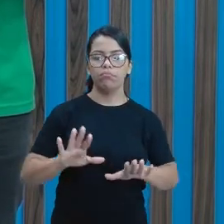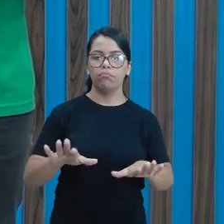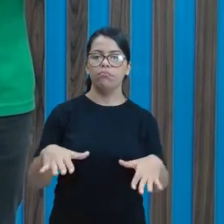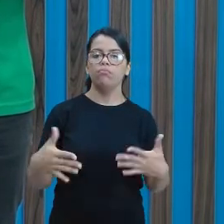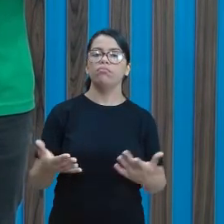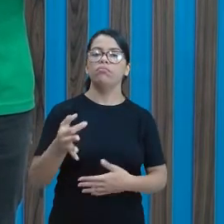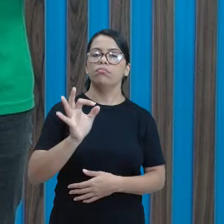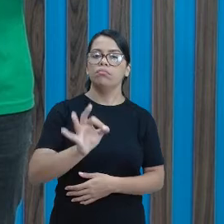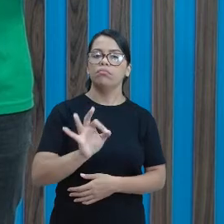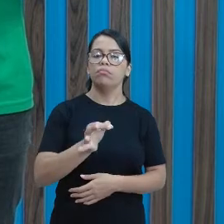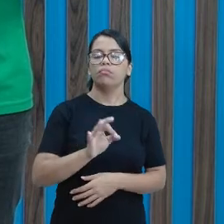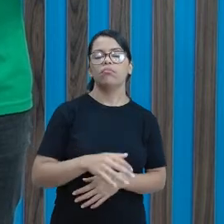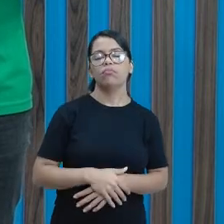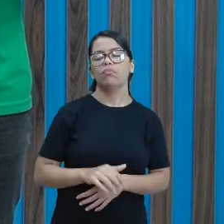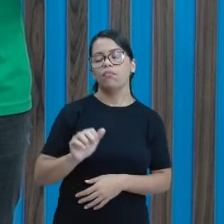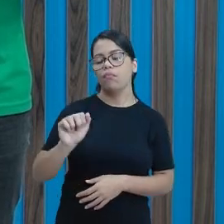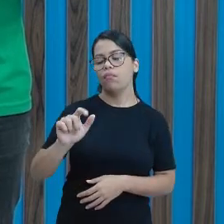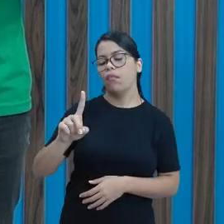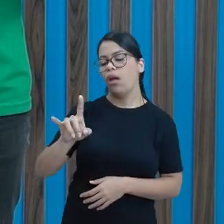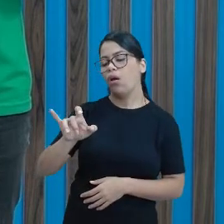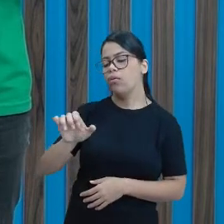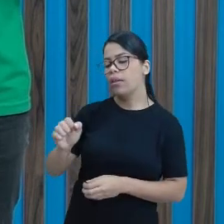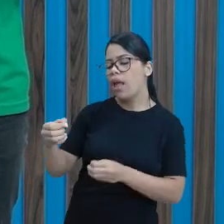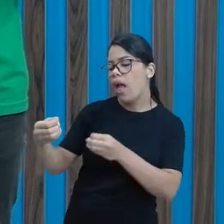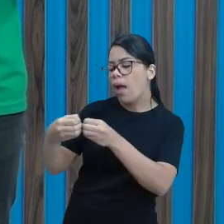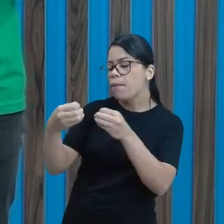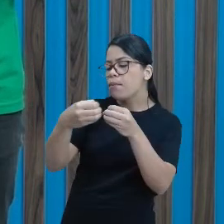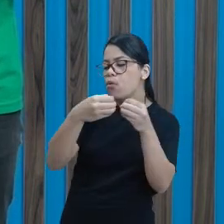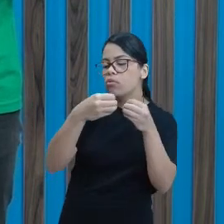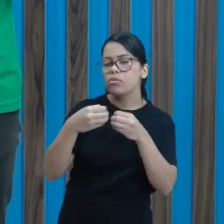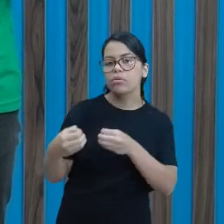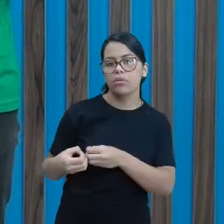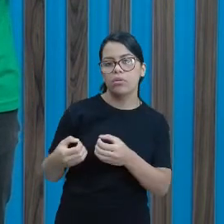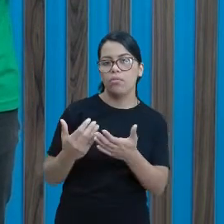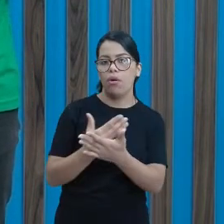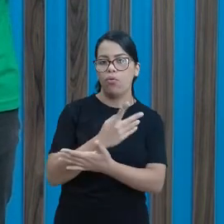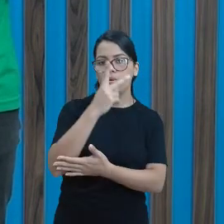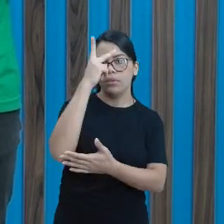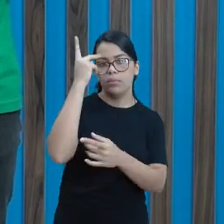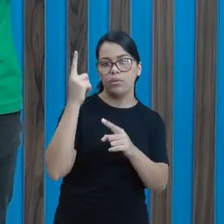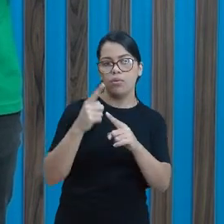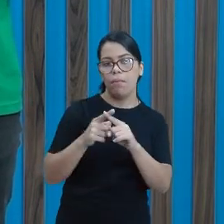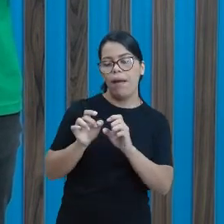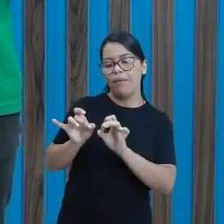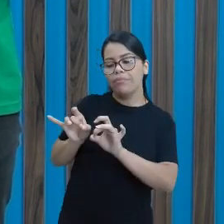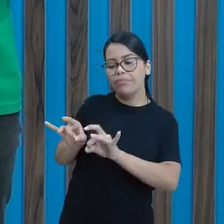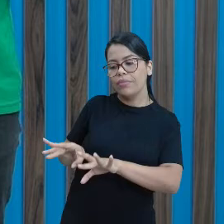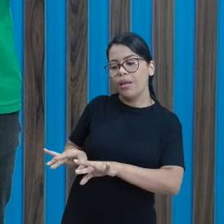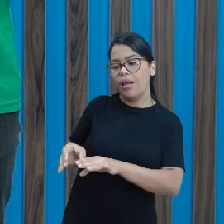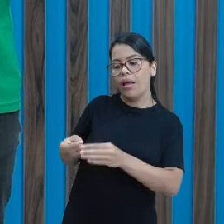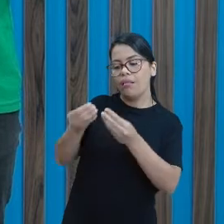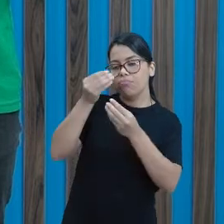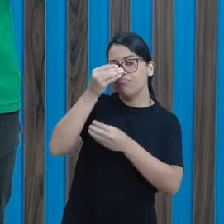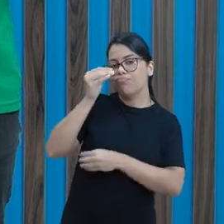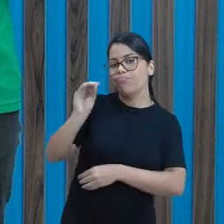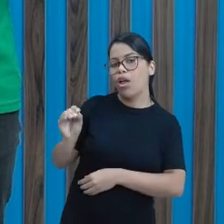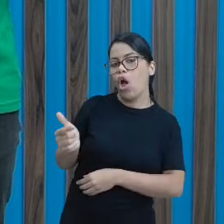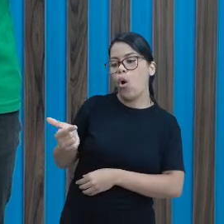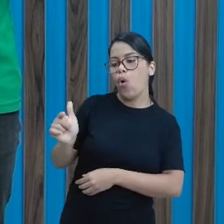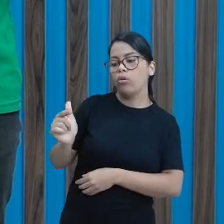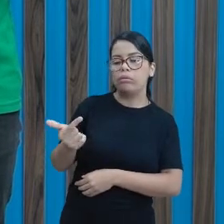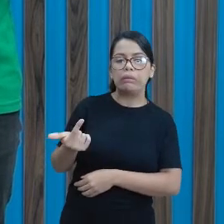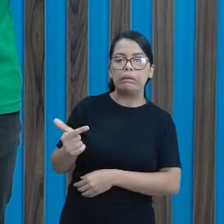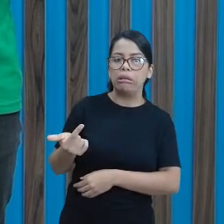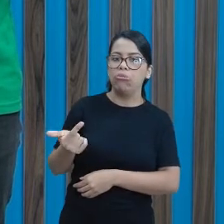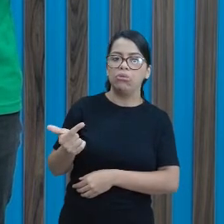certo, aproxima as pessoas, mas exclui aquelas que são menos favorecidas. Essa é a realidade